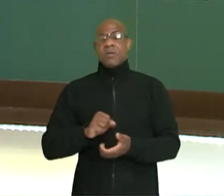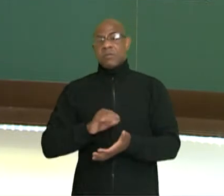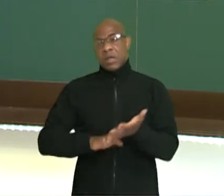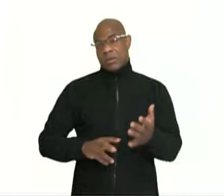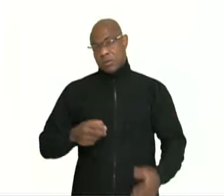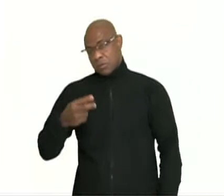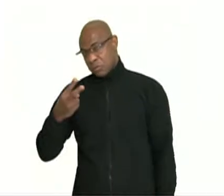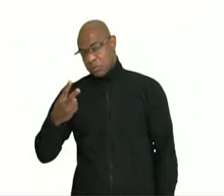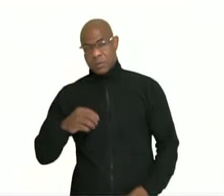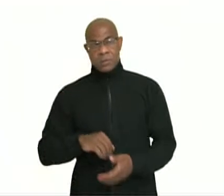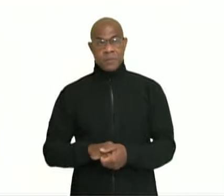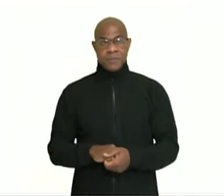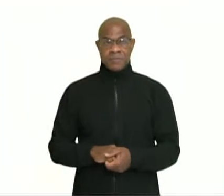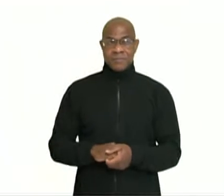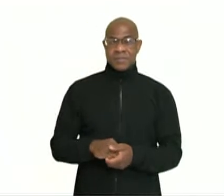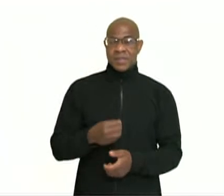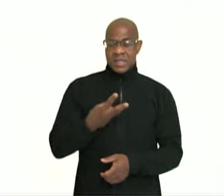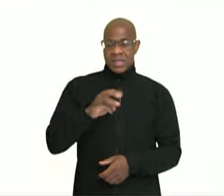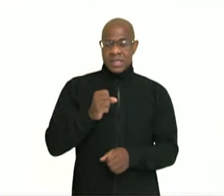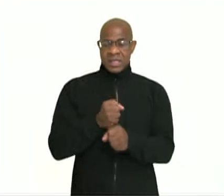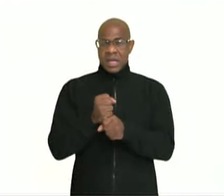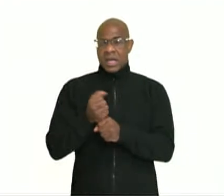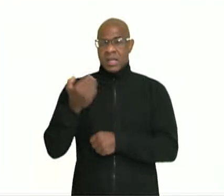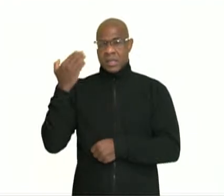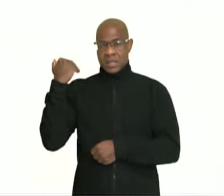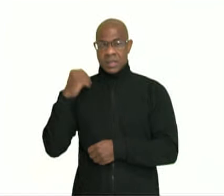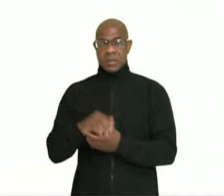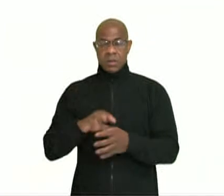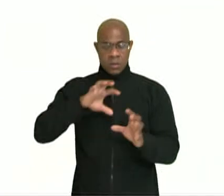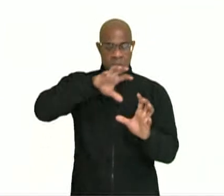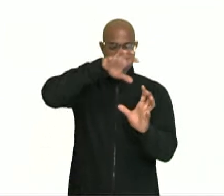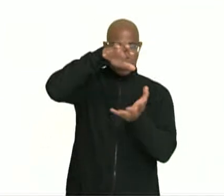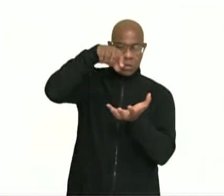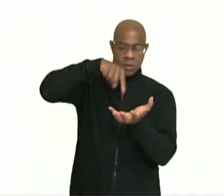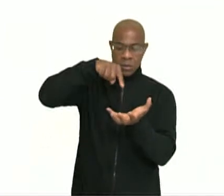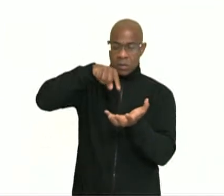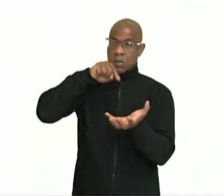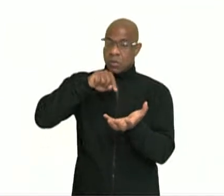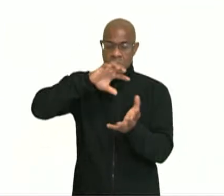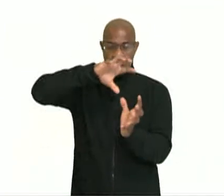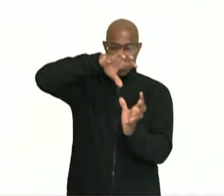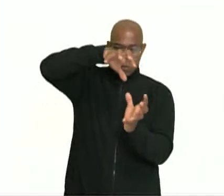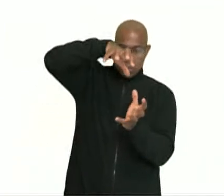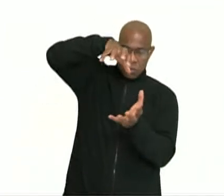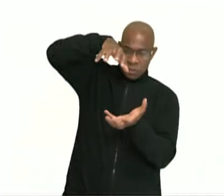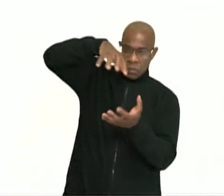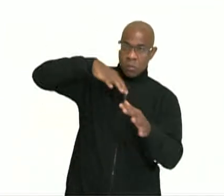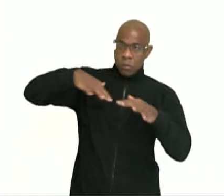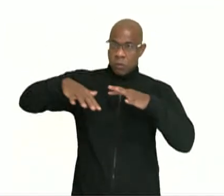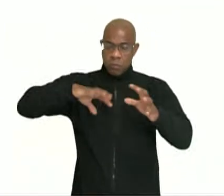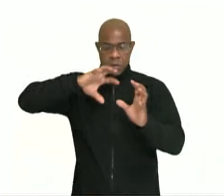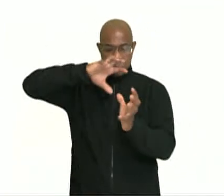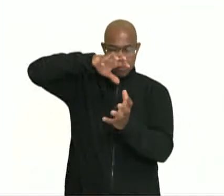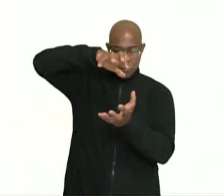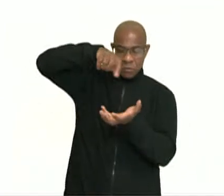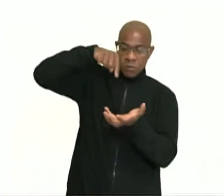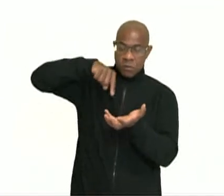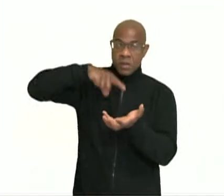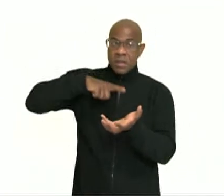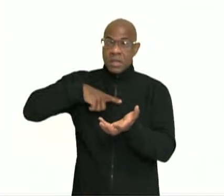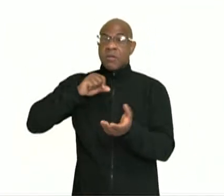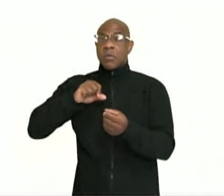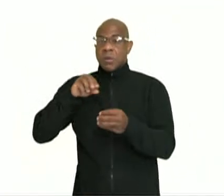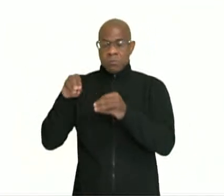2. Nos últimos 30 anos, o eixo do planeta, a linha imaginária em torno da qual a Terra gira em seu movimento sobre si mesma, teve